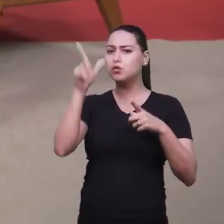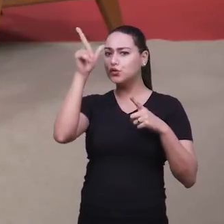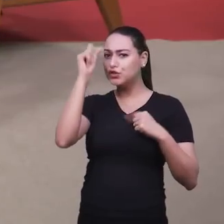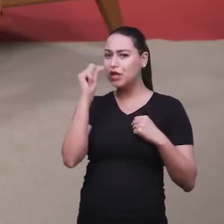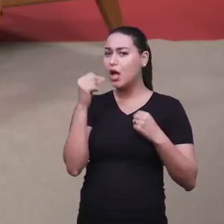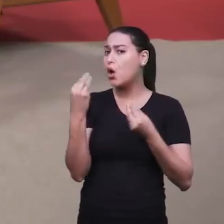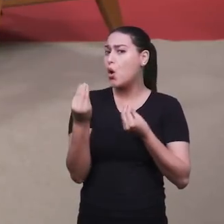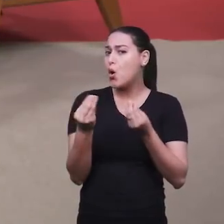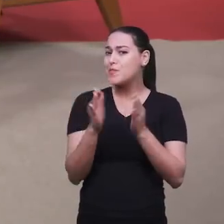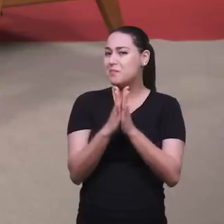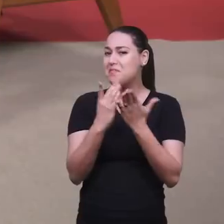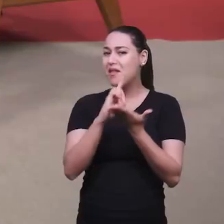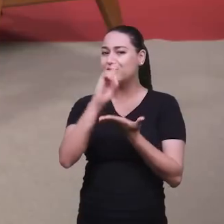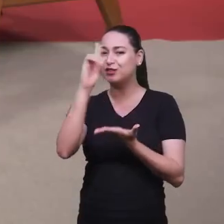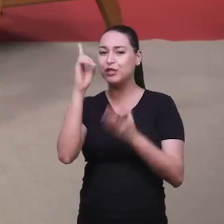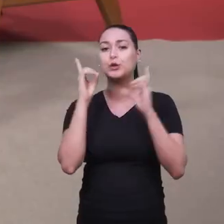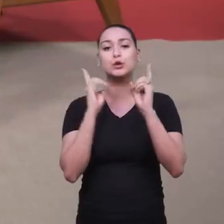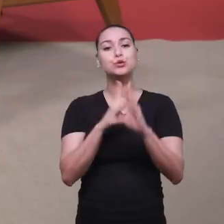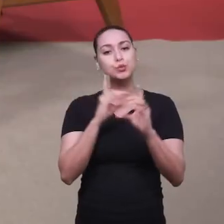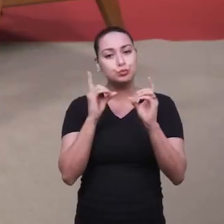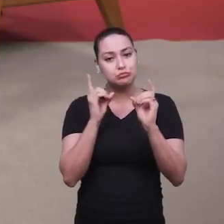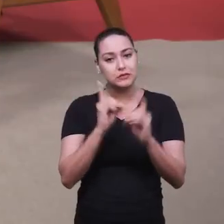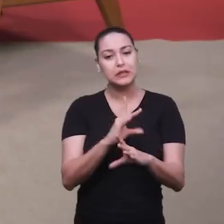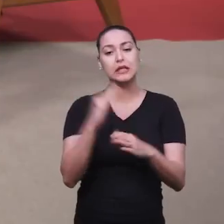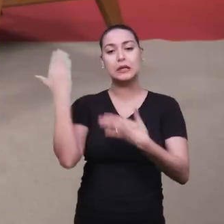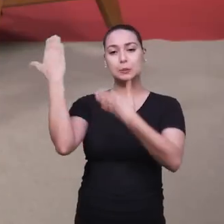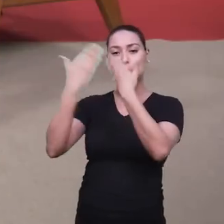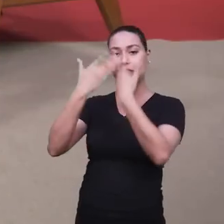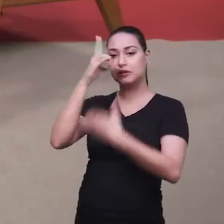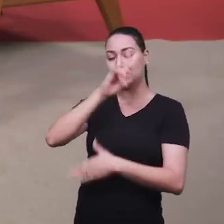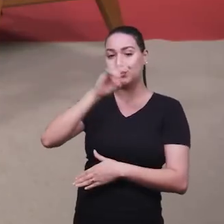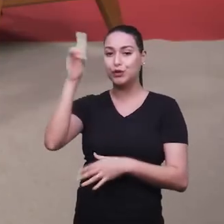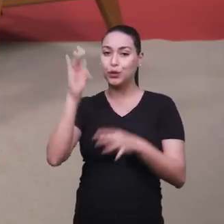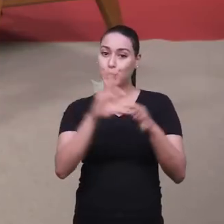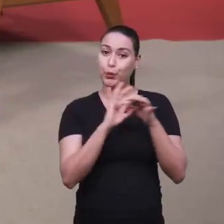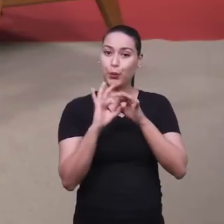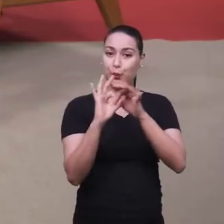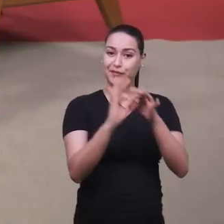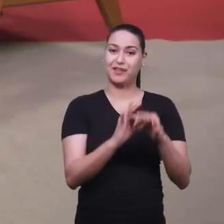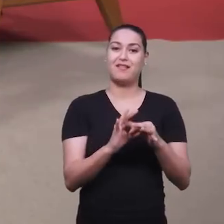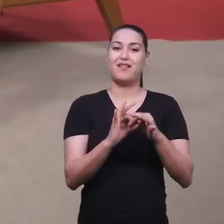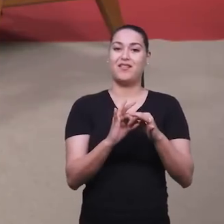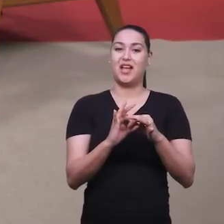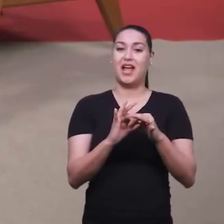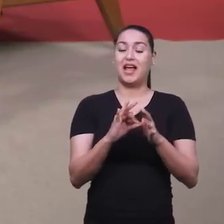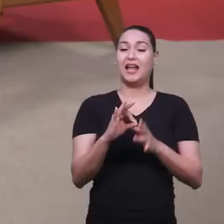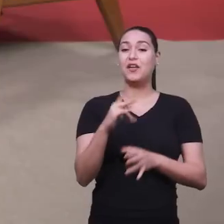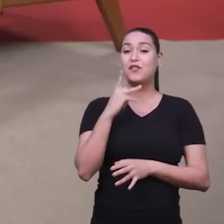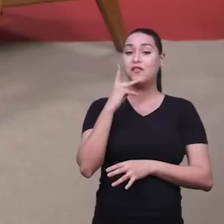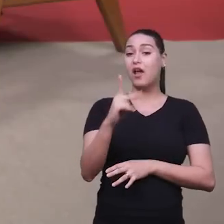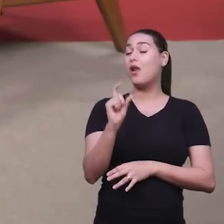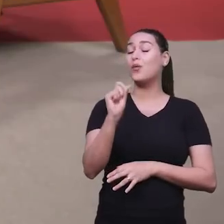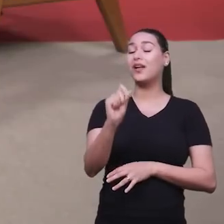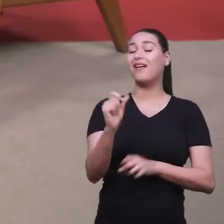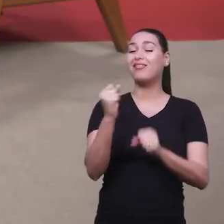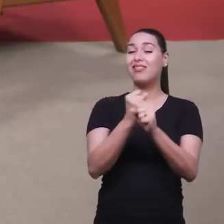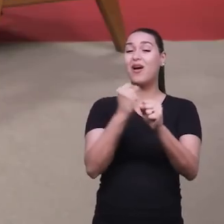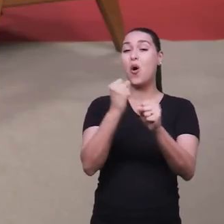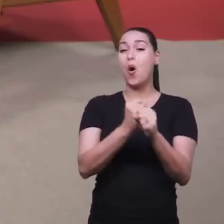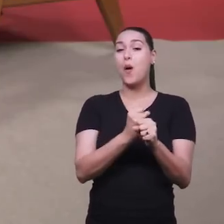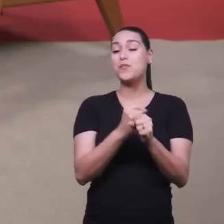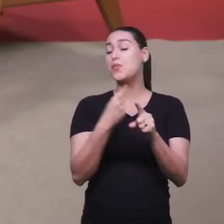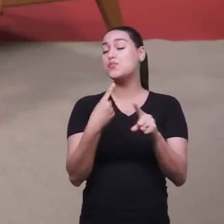é exatamente na palavra, na doutrina, Na comunhão. na presença de Deus, na comunhão. E quando ela fala da obra, por